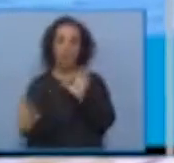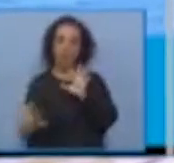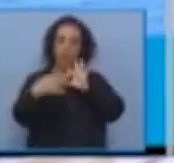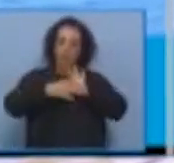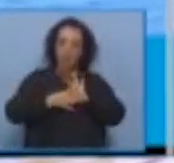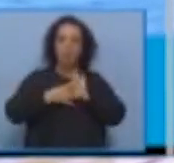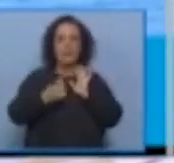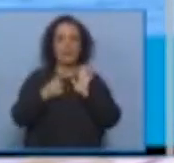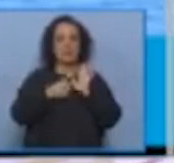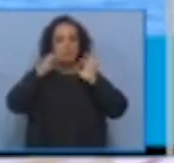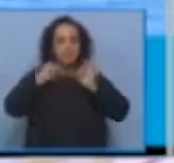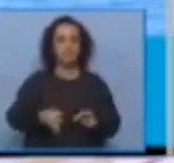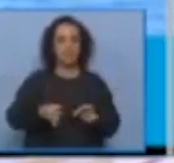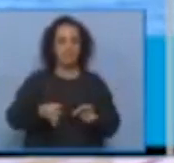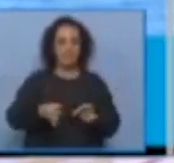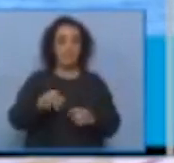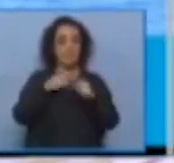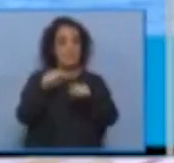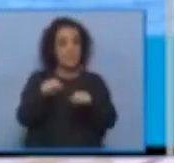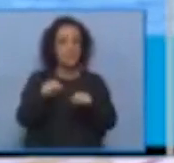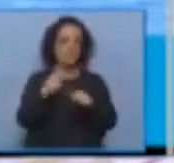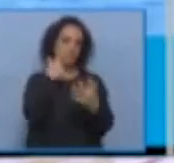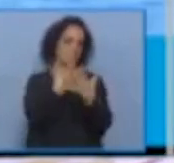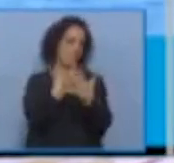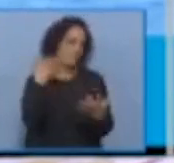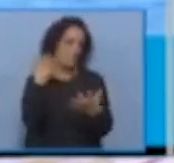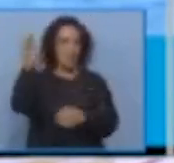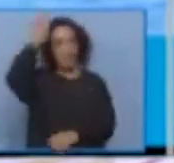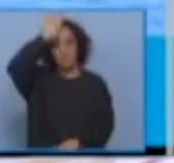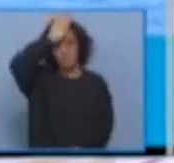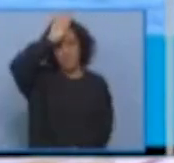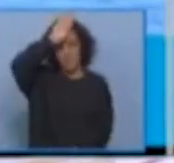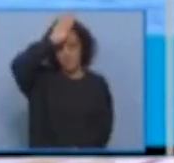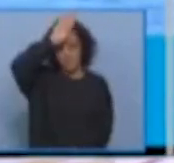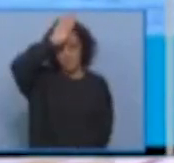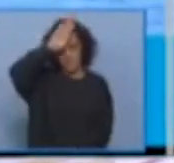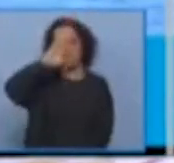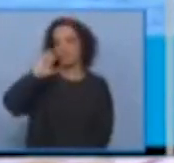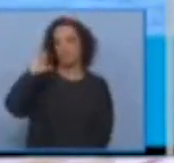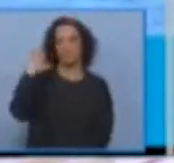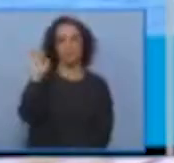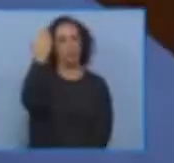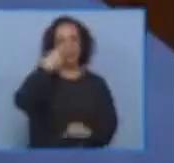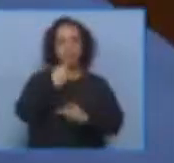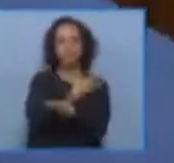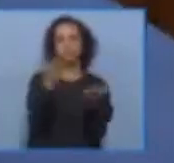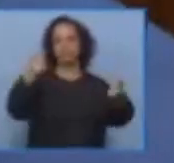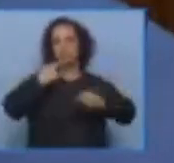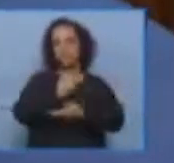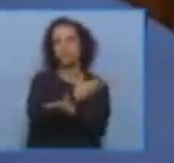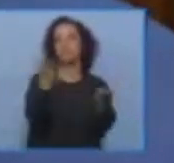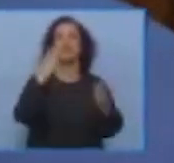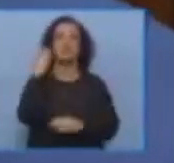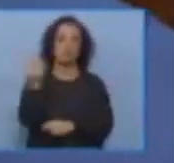necessidades dos homens. E isso é uma das tónicas que o Papa mais incutiu nos jovens